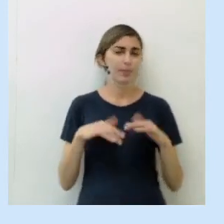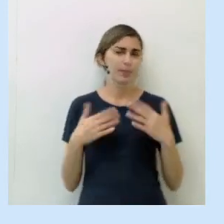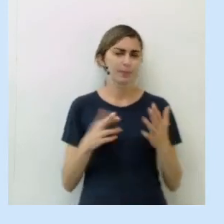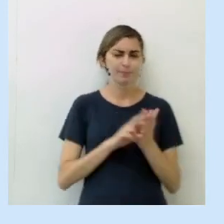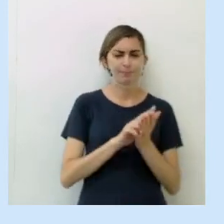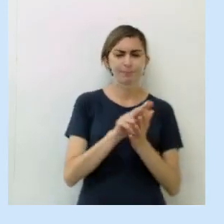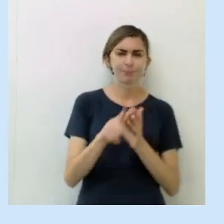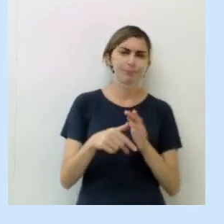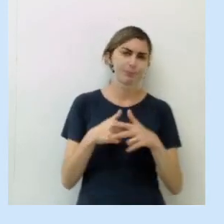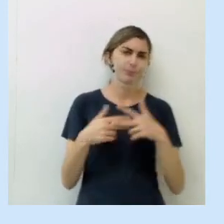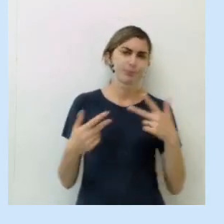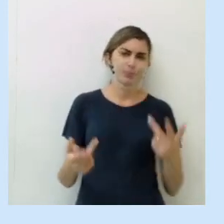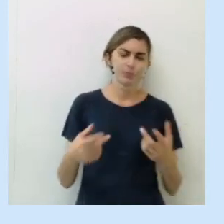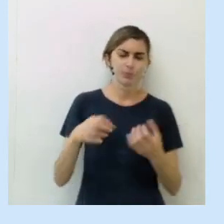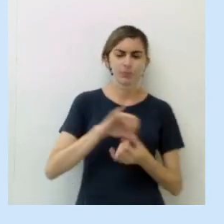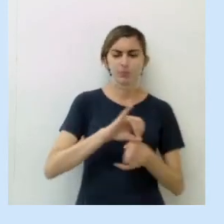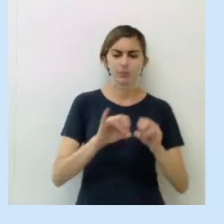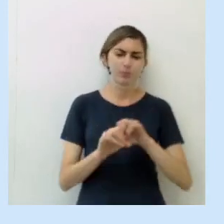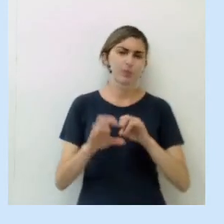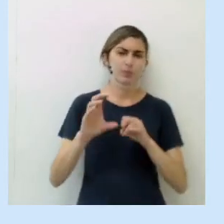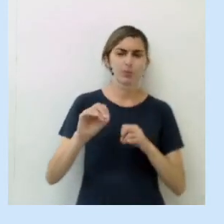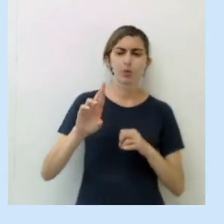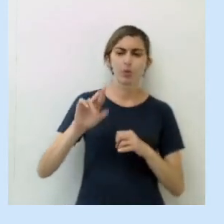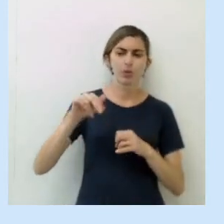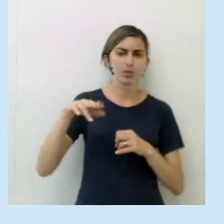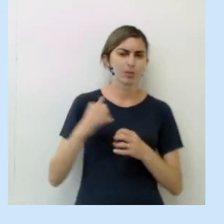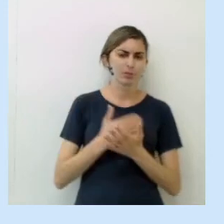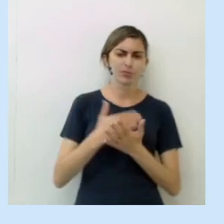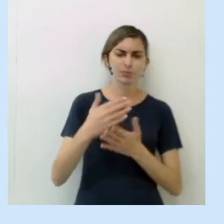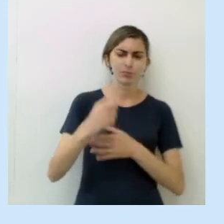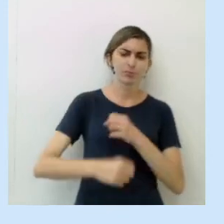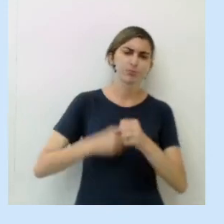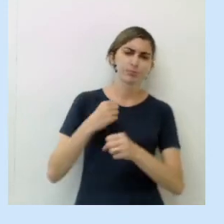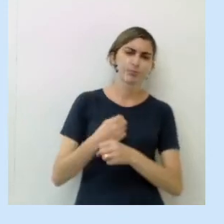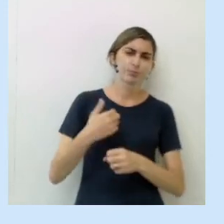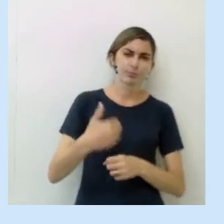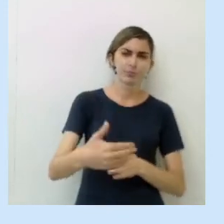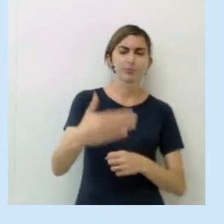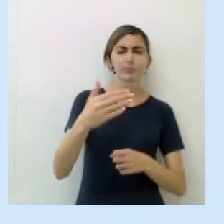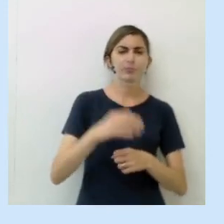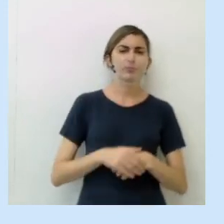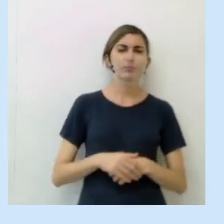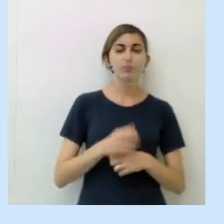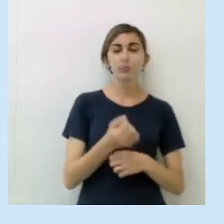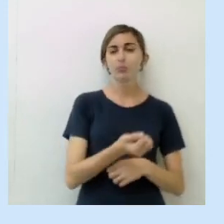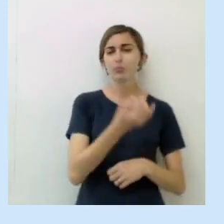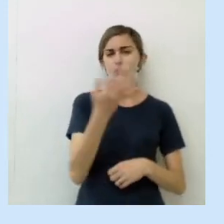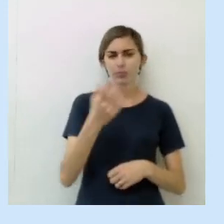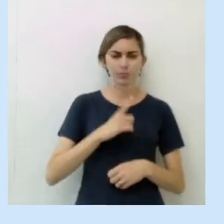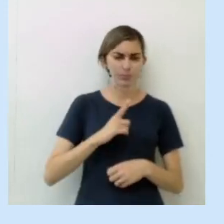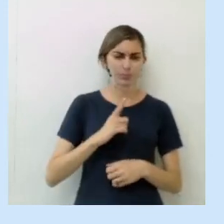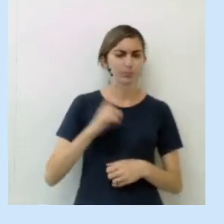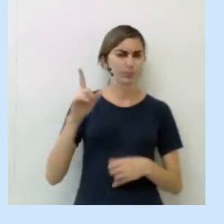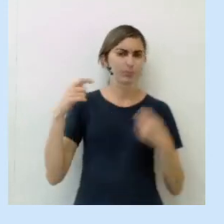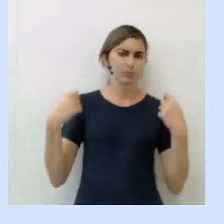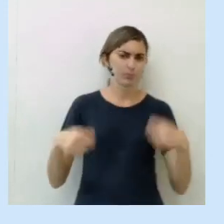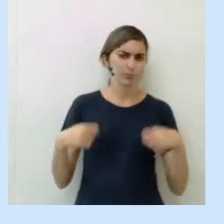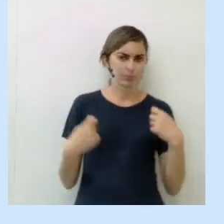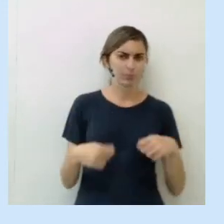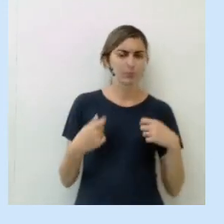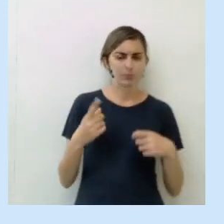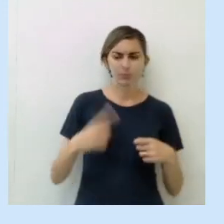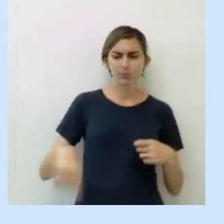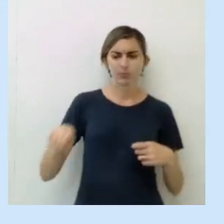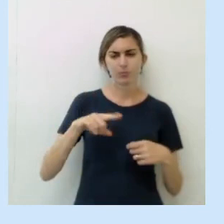É aquela coisinha lá da química orgânica, lá do comecinho do ano, terceiro ano, lá do comecinho do ano. Quando tem necessidade,